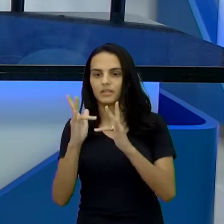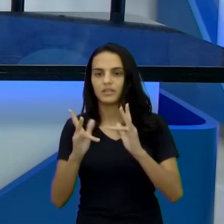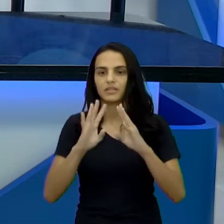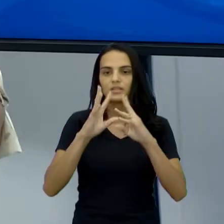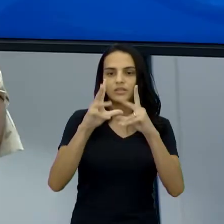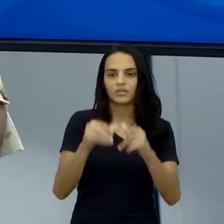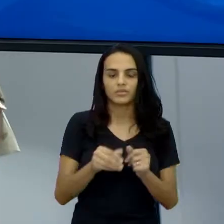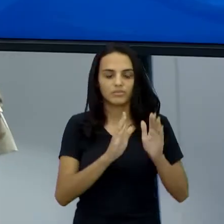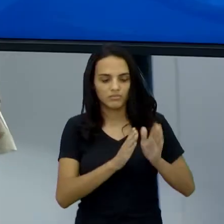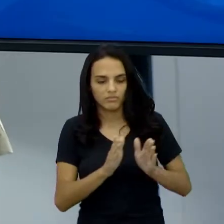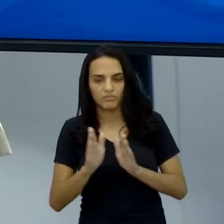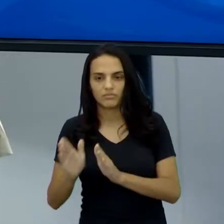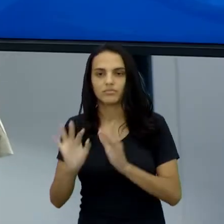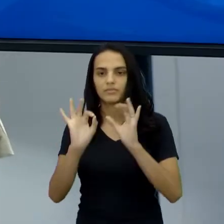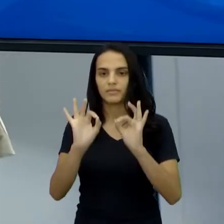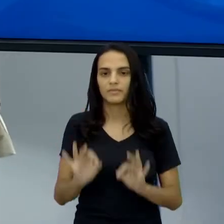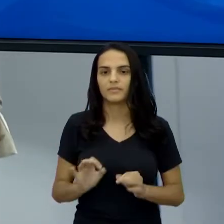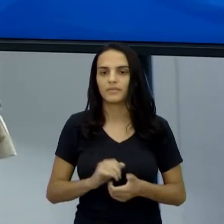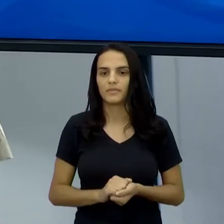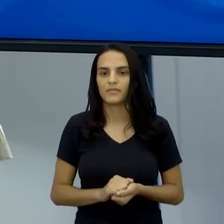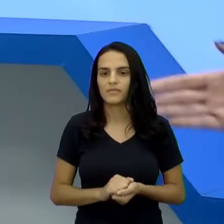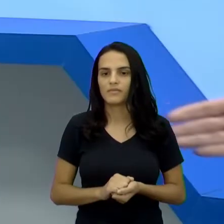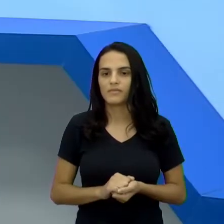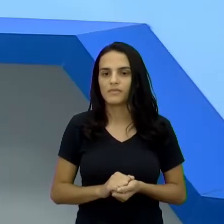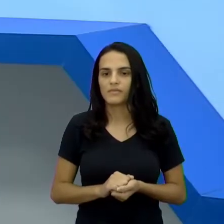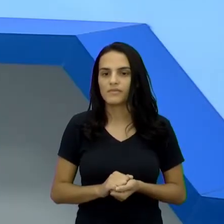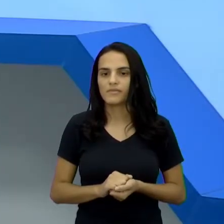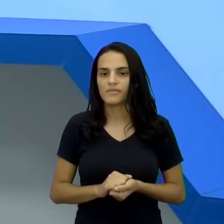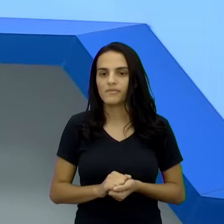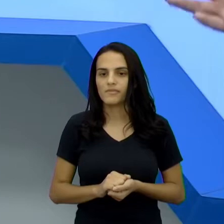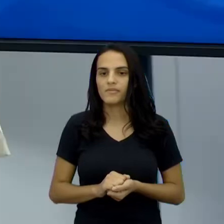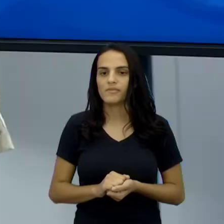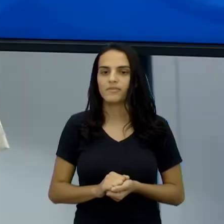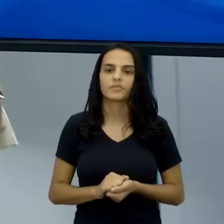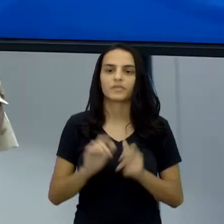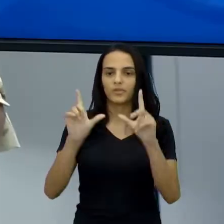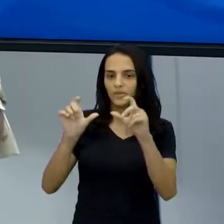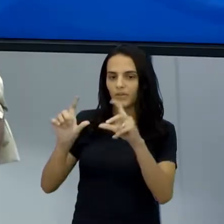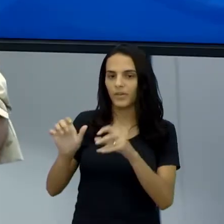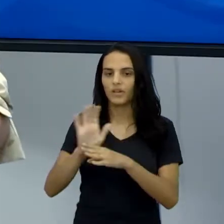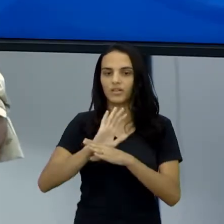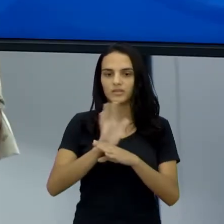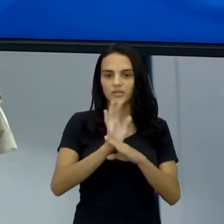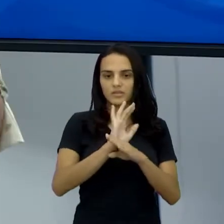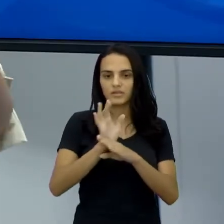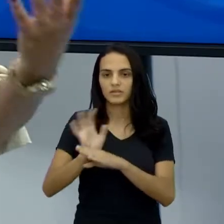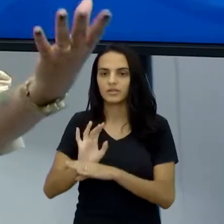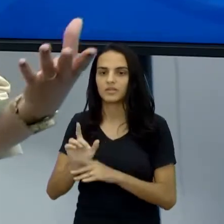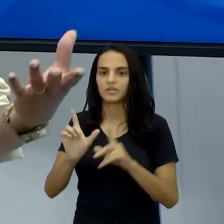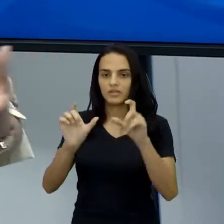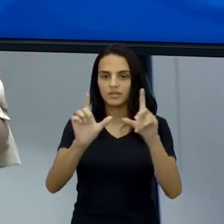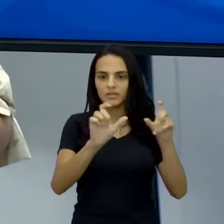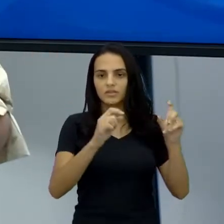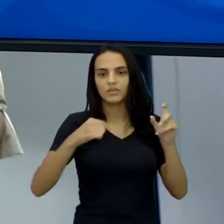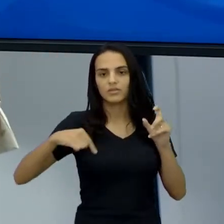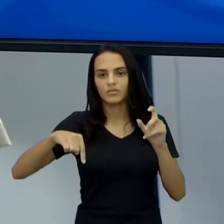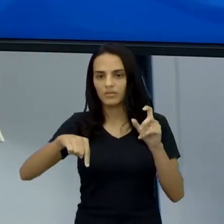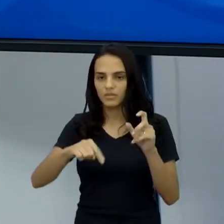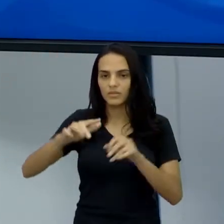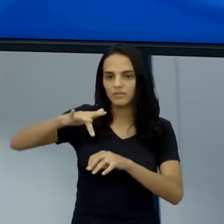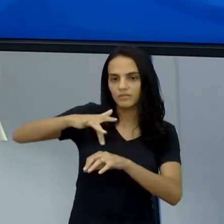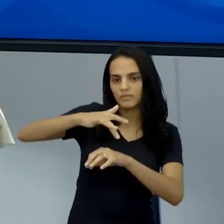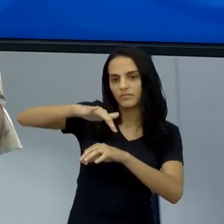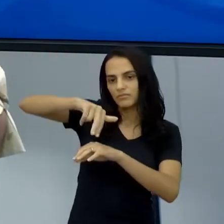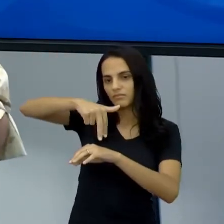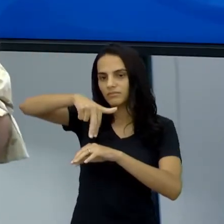tudo, aquela coisa assim... álbum de fotos, vídeo, e óbvio, né, que a gente entrou dançando no casamento, aquela